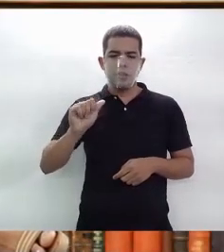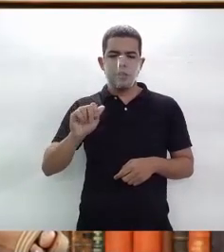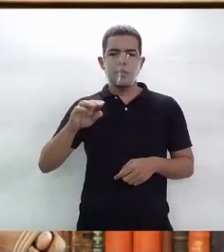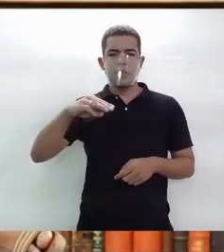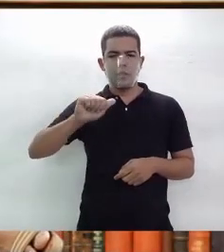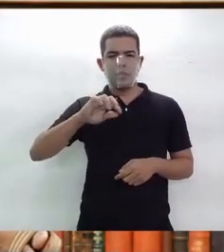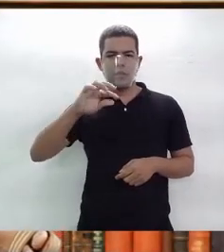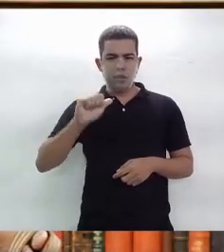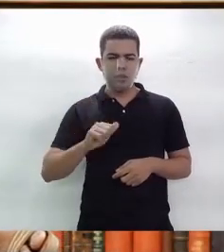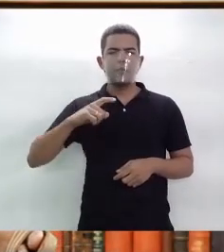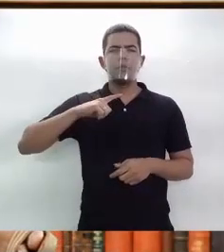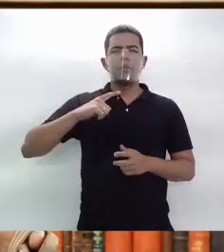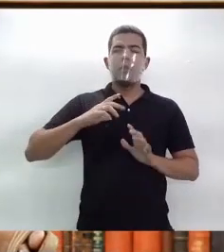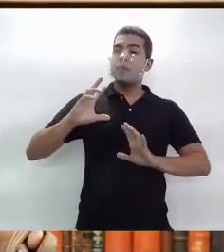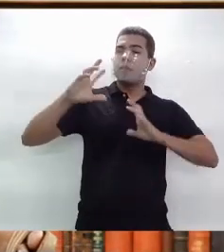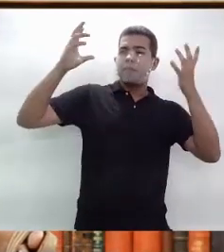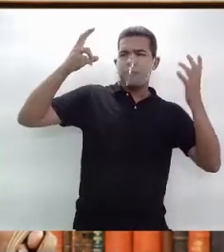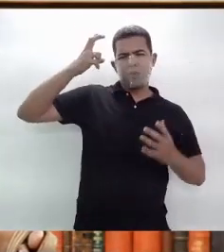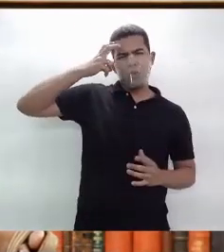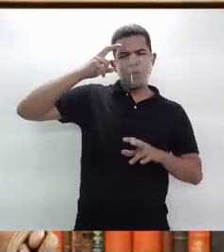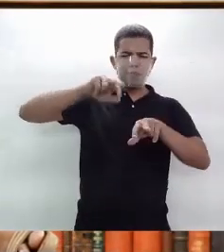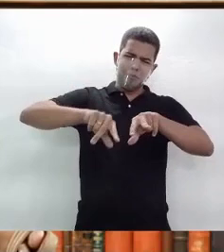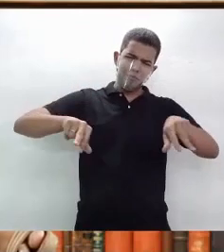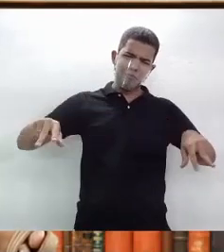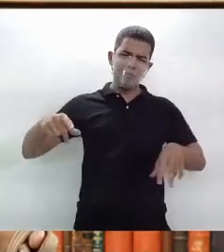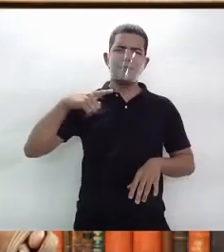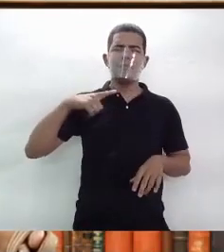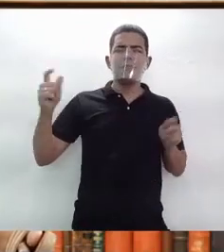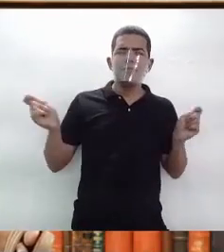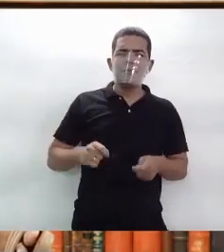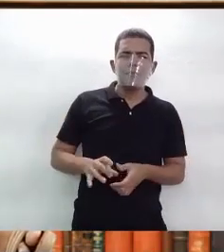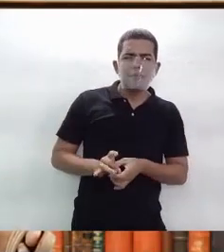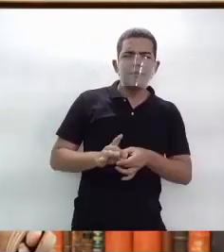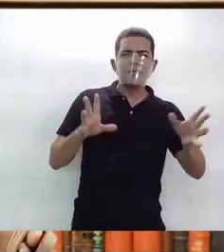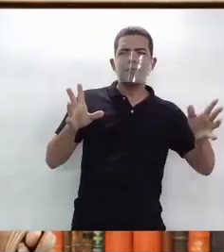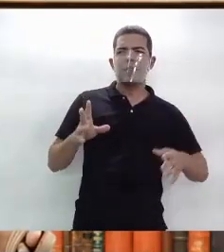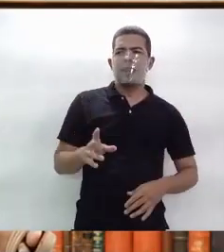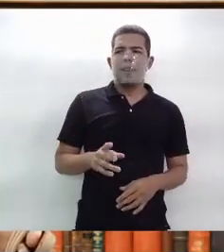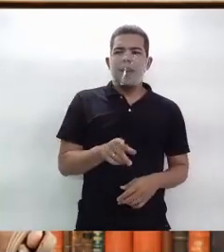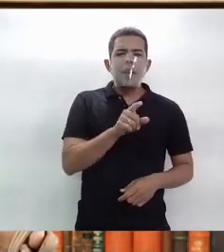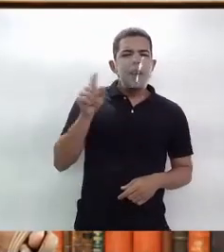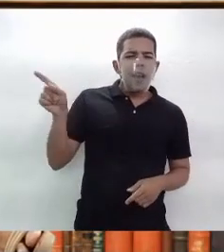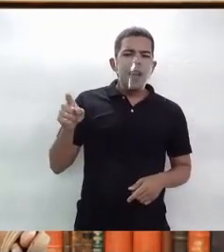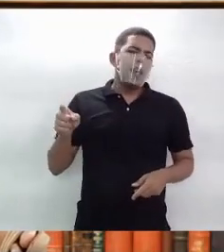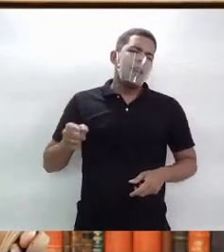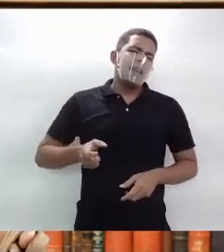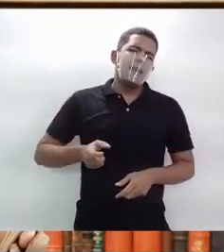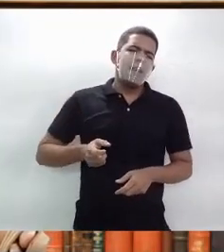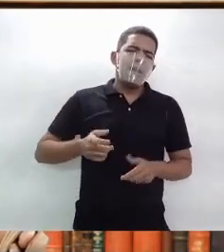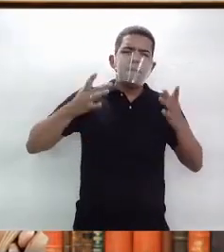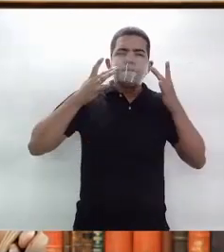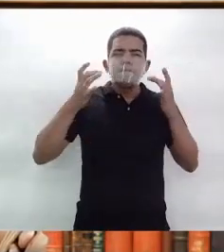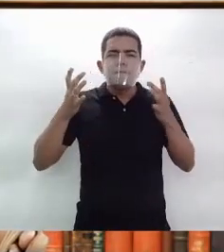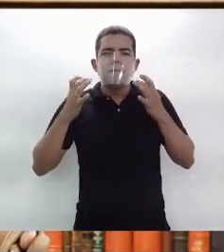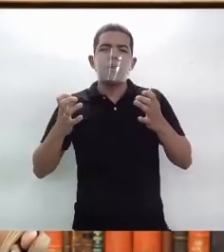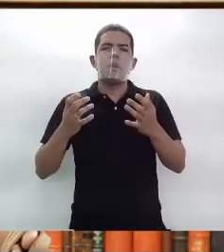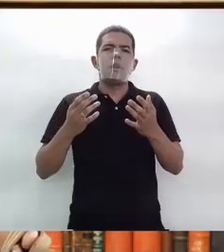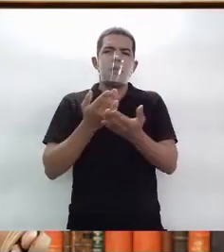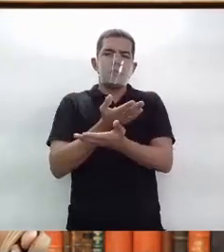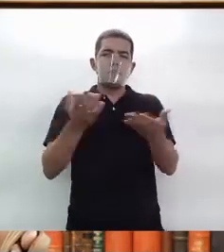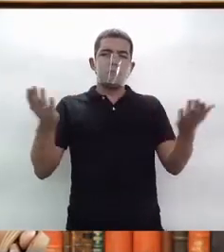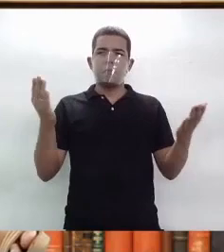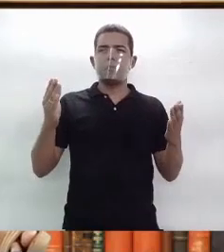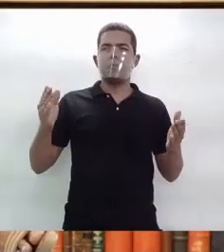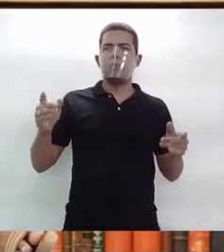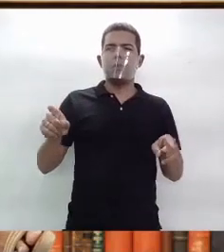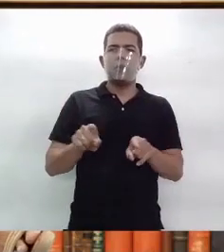multiculturais, festivais multiculturais, onde dão uma grande oportunidade para apresentações em público